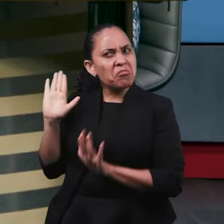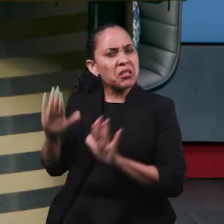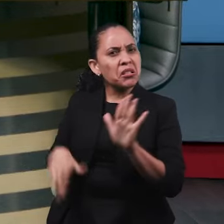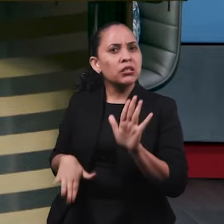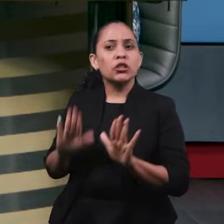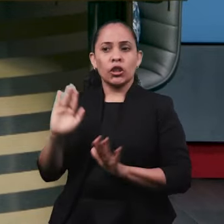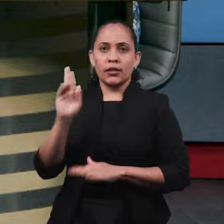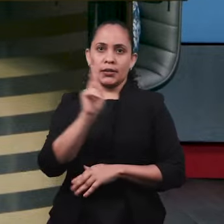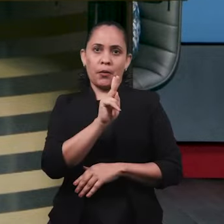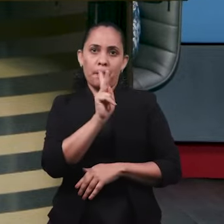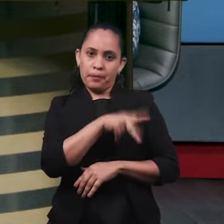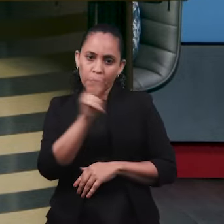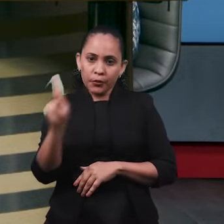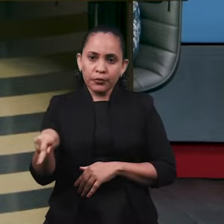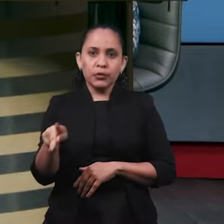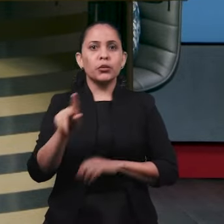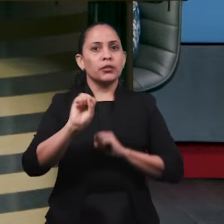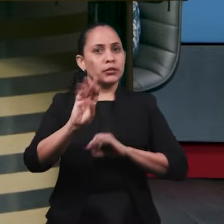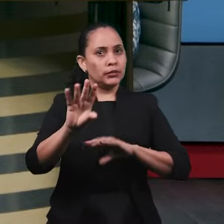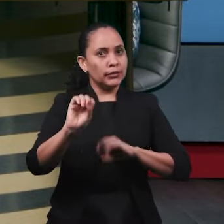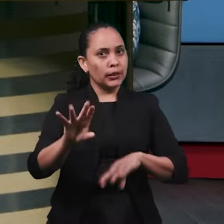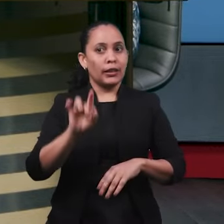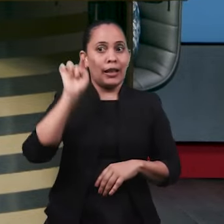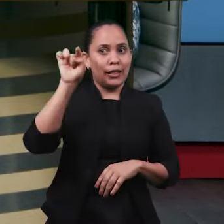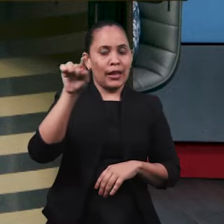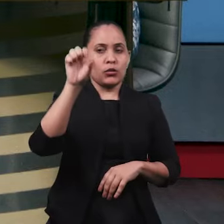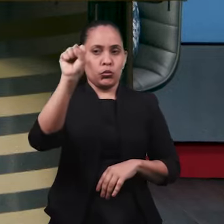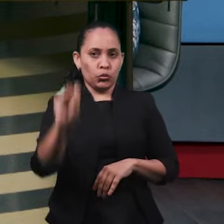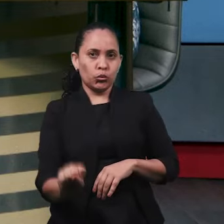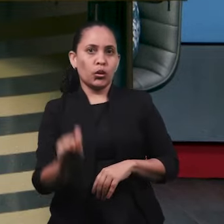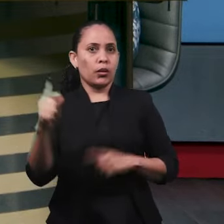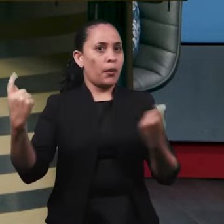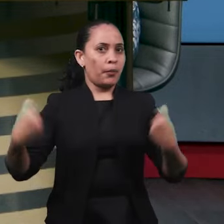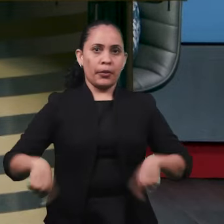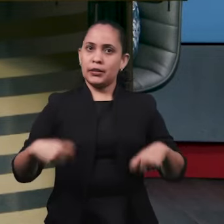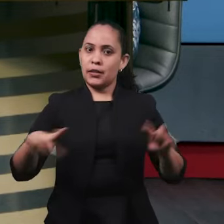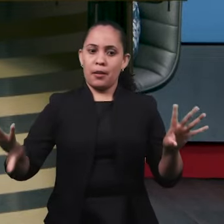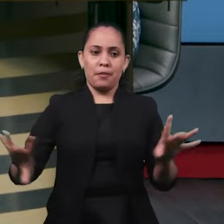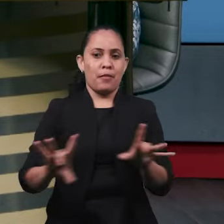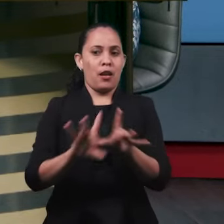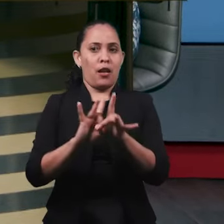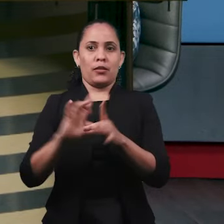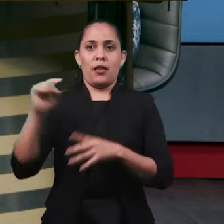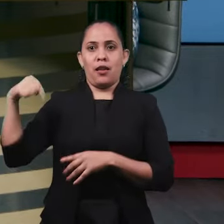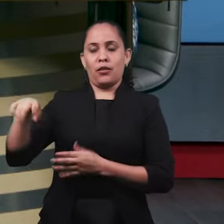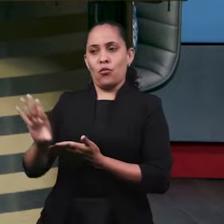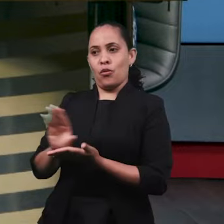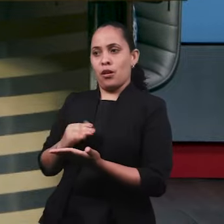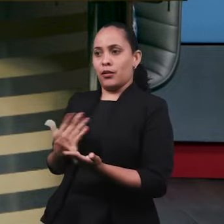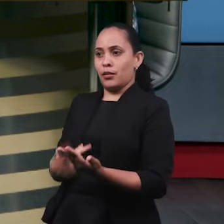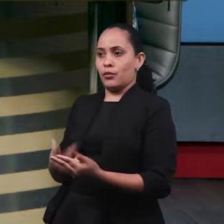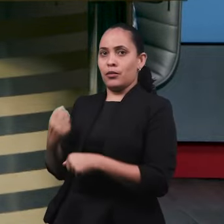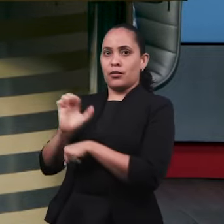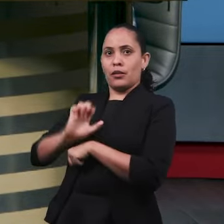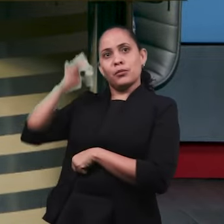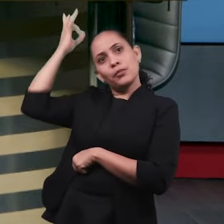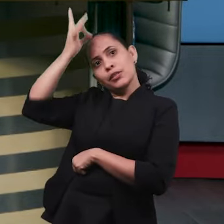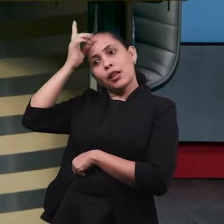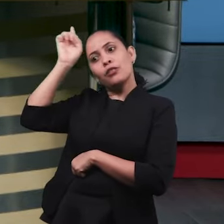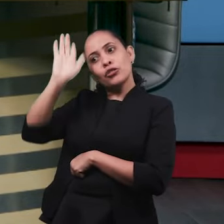mais ou menos isso. já são professores. Maravilha, né? Agora, lá no sul do Pará, não precisa mais copiar a oficina do Espírito